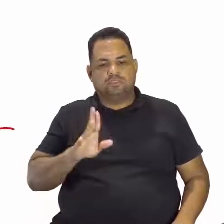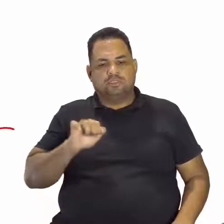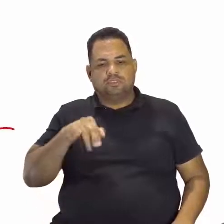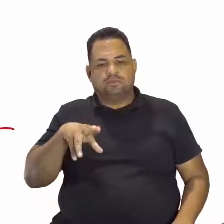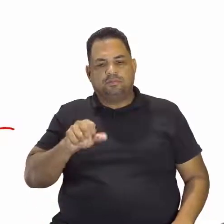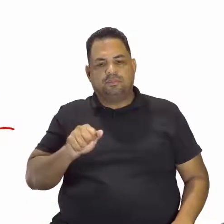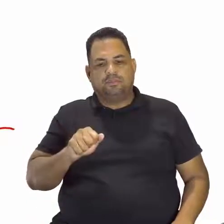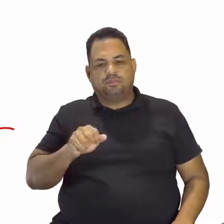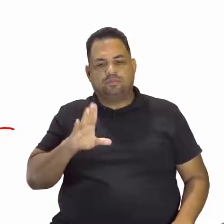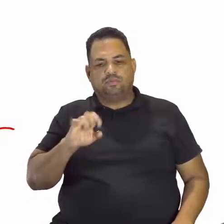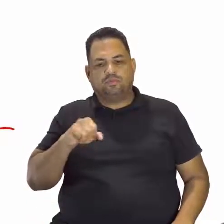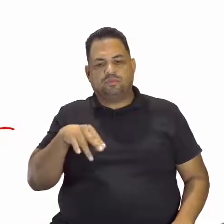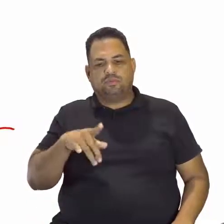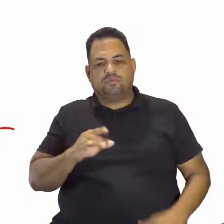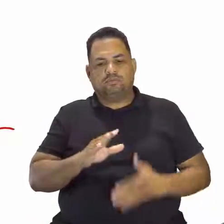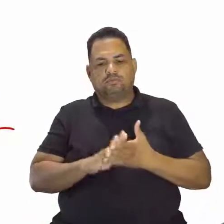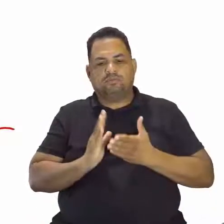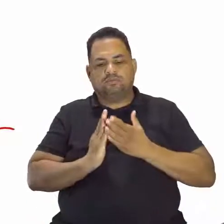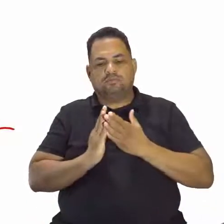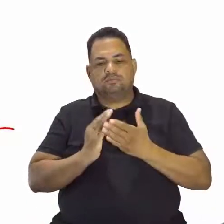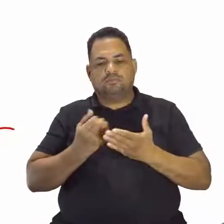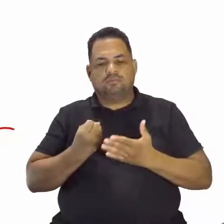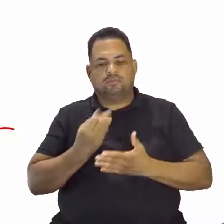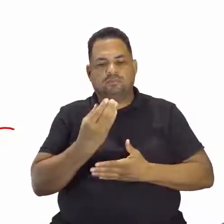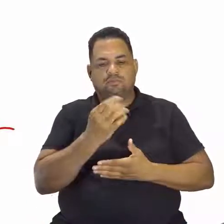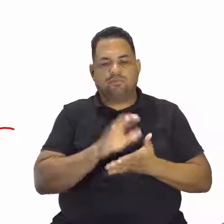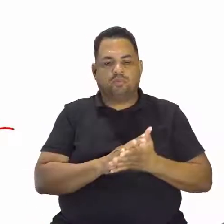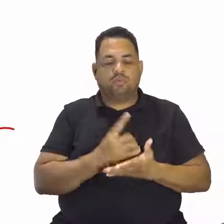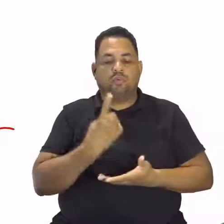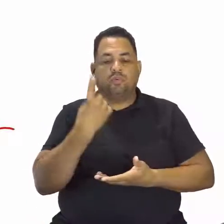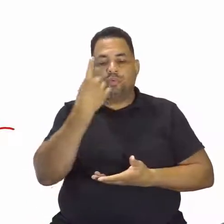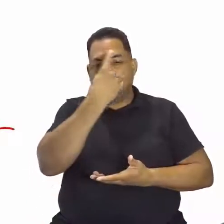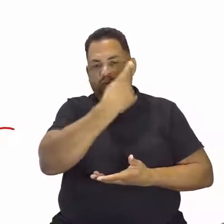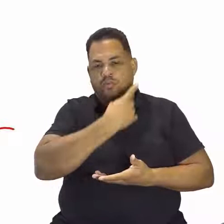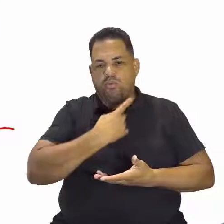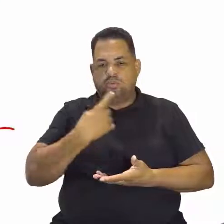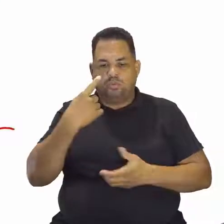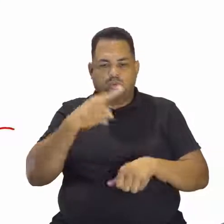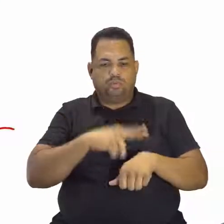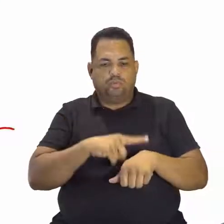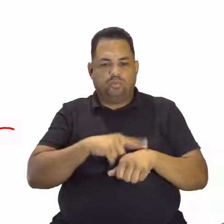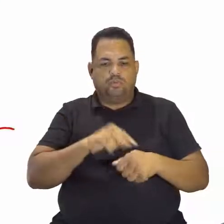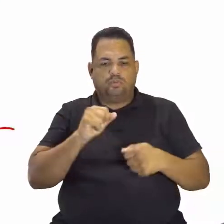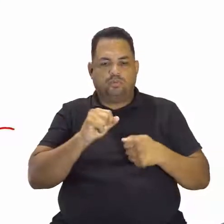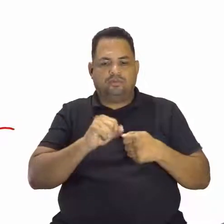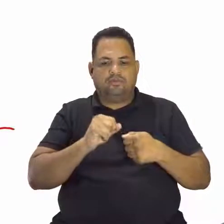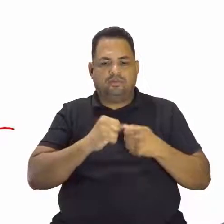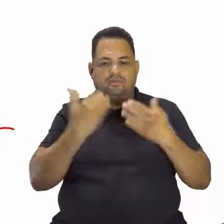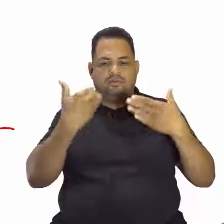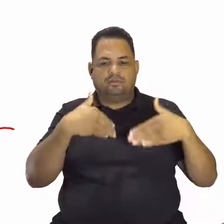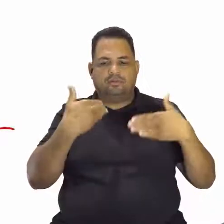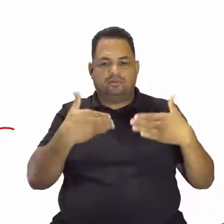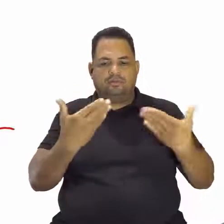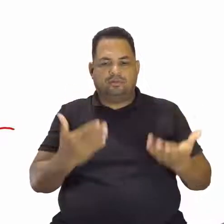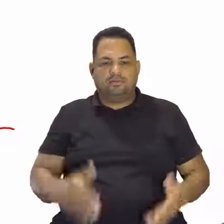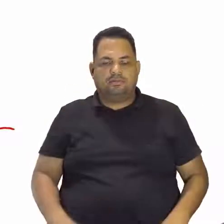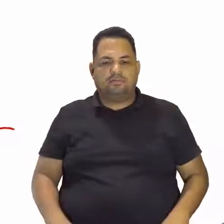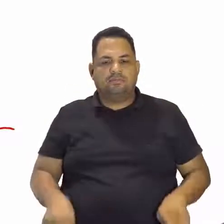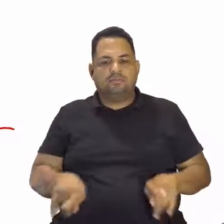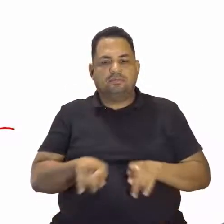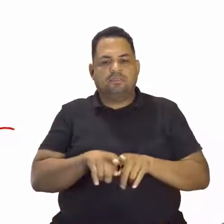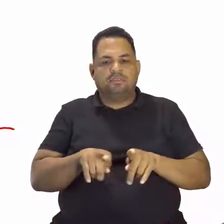horas de barco para realizar a prova. A gente sabe que a realidade de vocês, estudantes da mediação, também